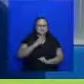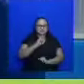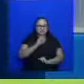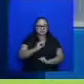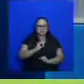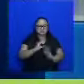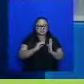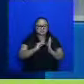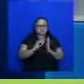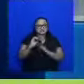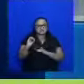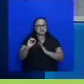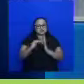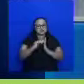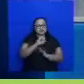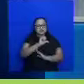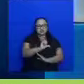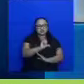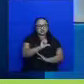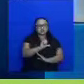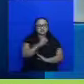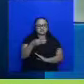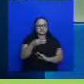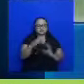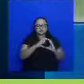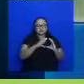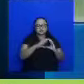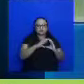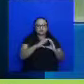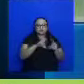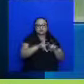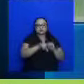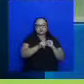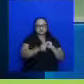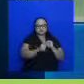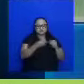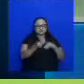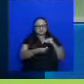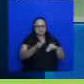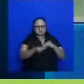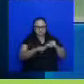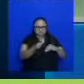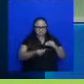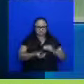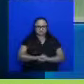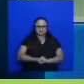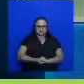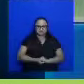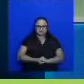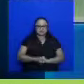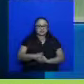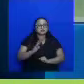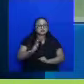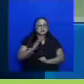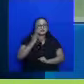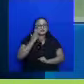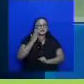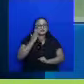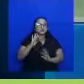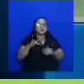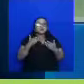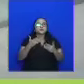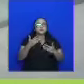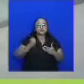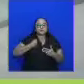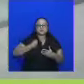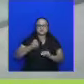10 bolas numeradas de 0 a 9 dentro do nosso terceiro globo, o globo do Super 7, girando, sendo embaralhadas. E daqui a pouco vamos saber qual será a